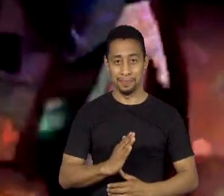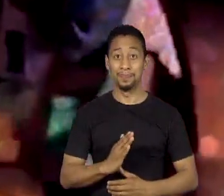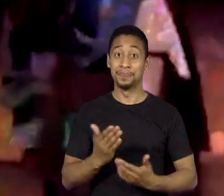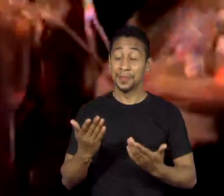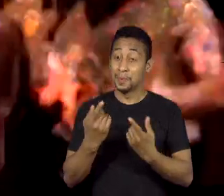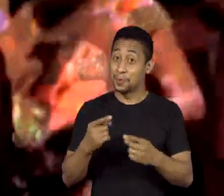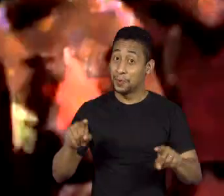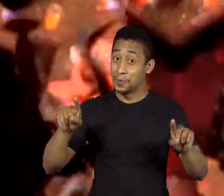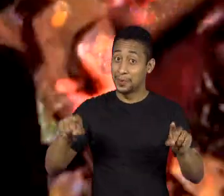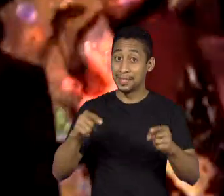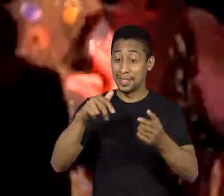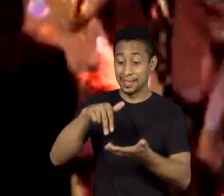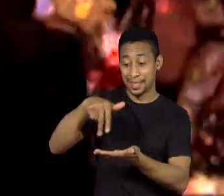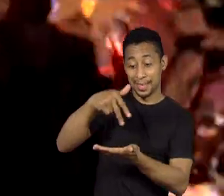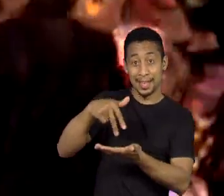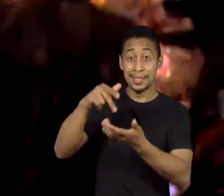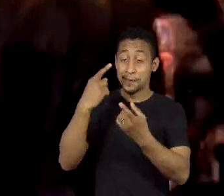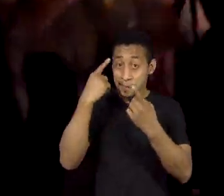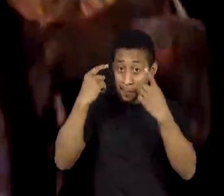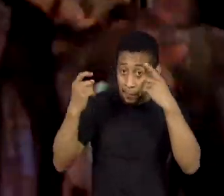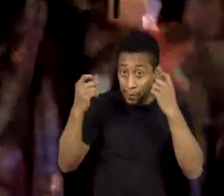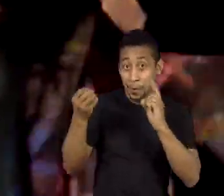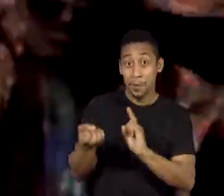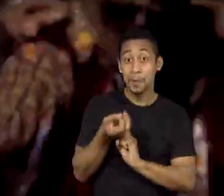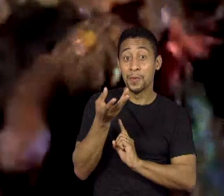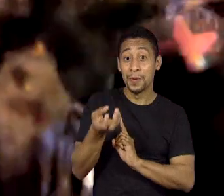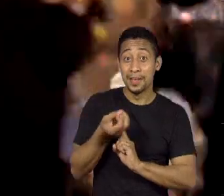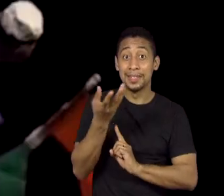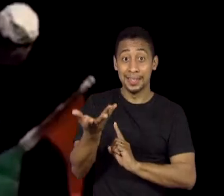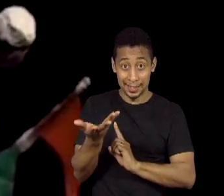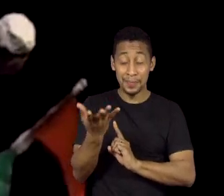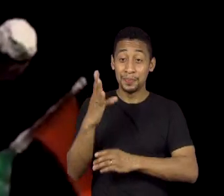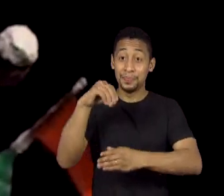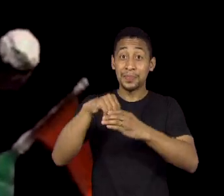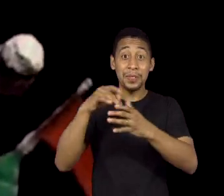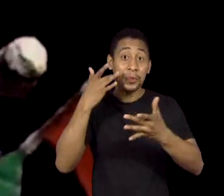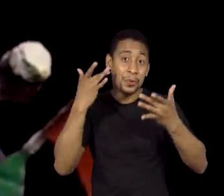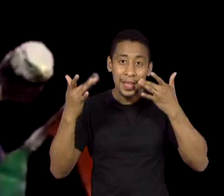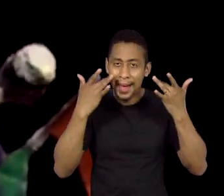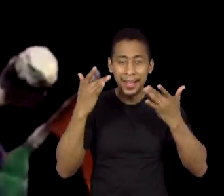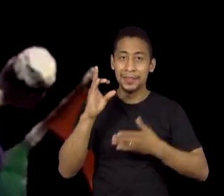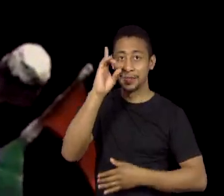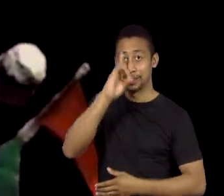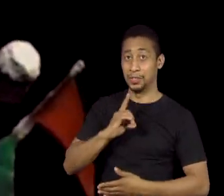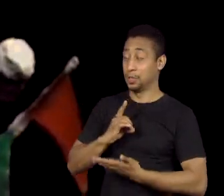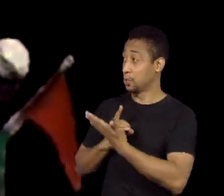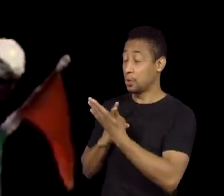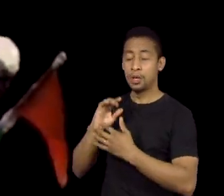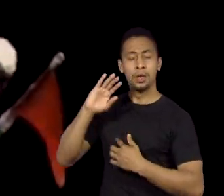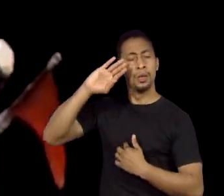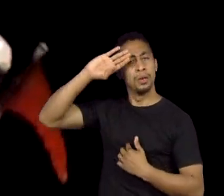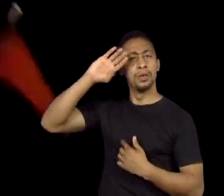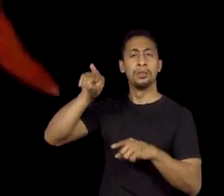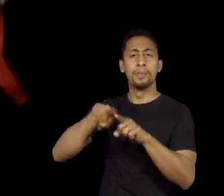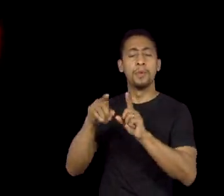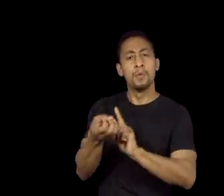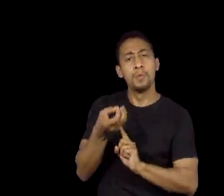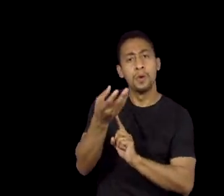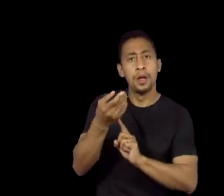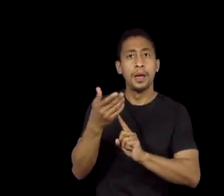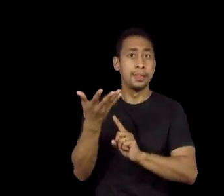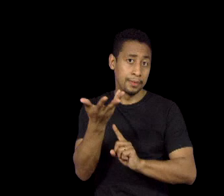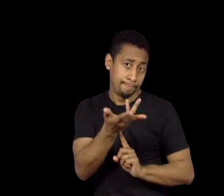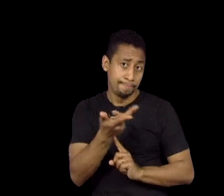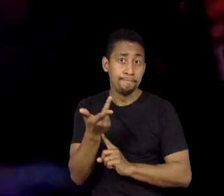Música, dança, invenções e poesias compõem o teatro desse diretor, dramaturgo, ator, poeta e